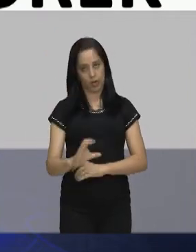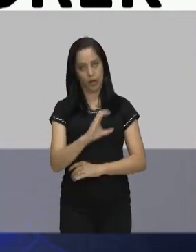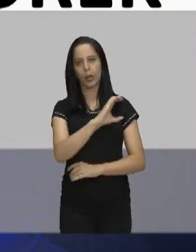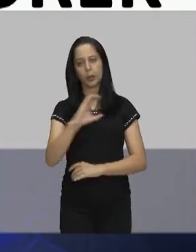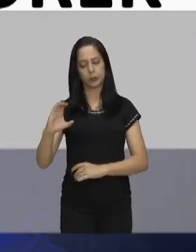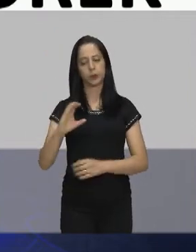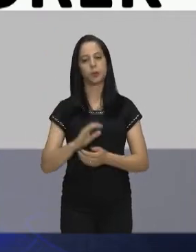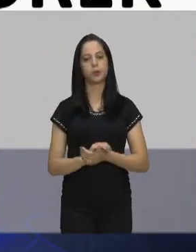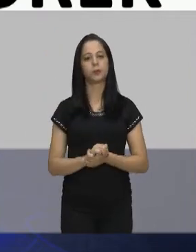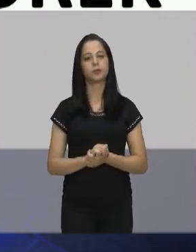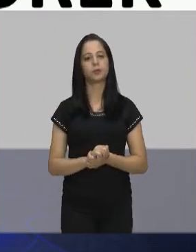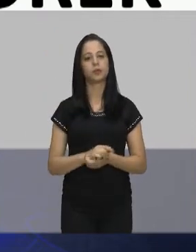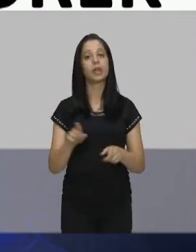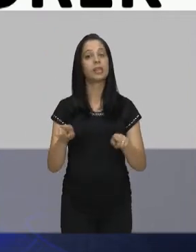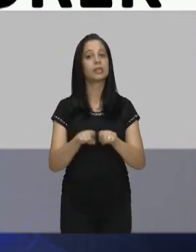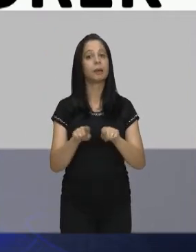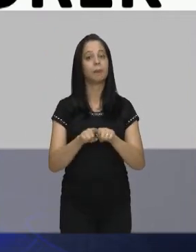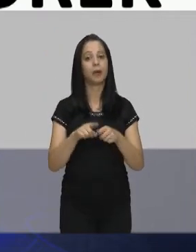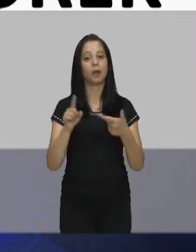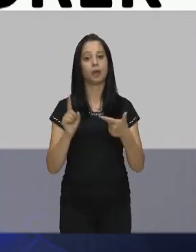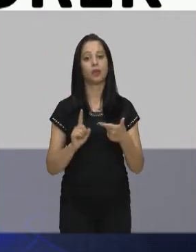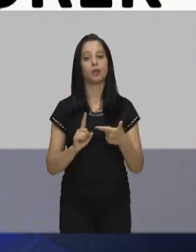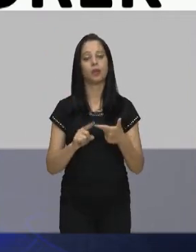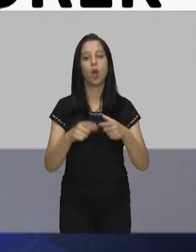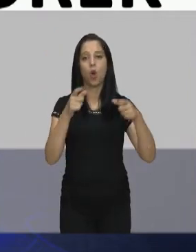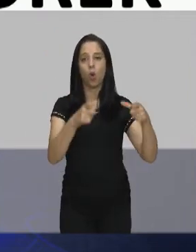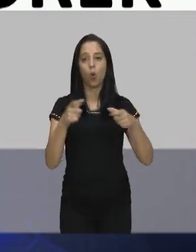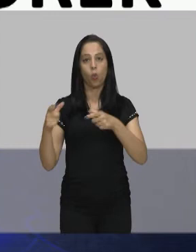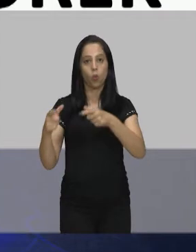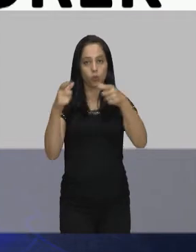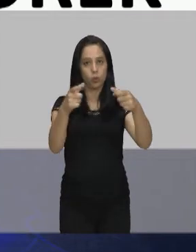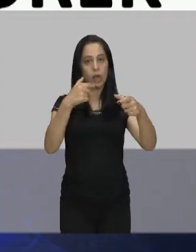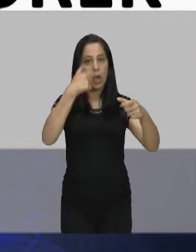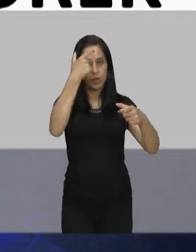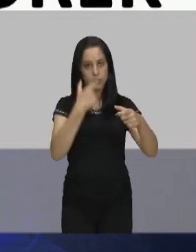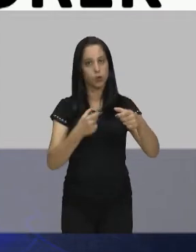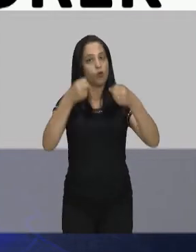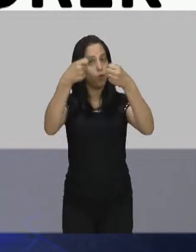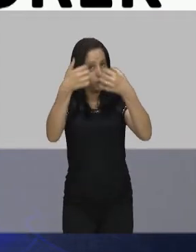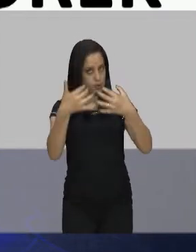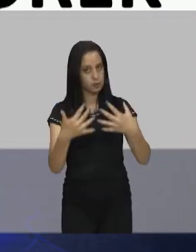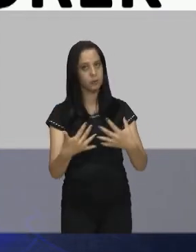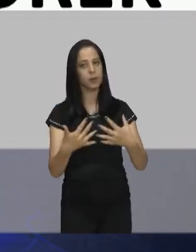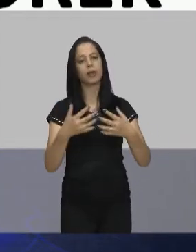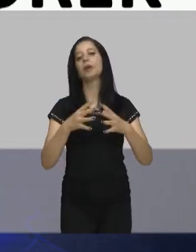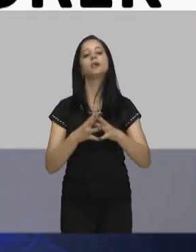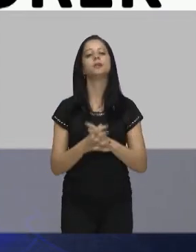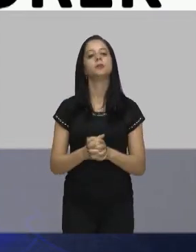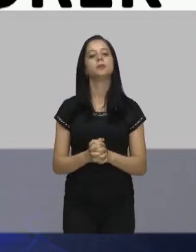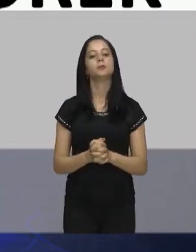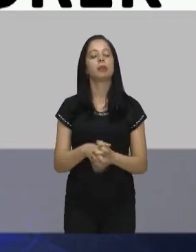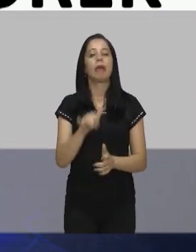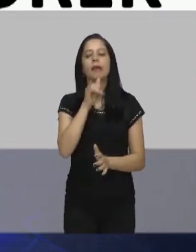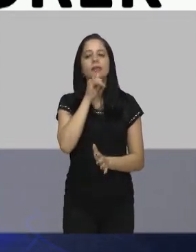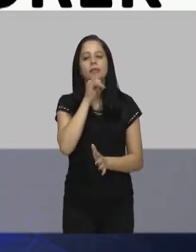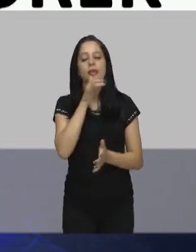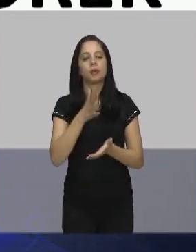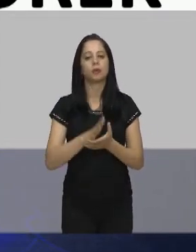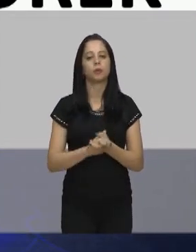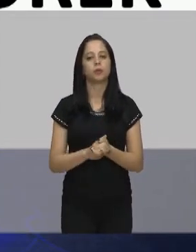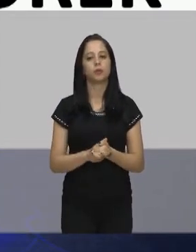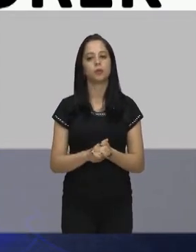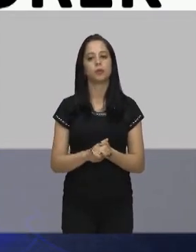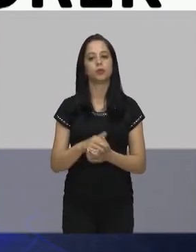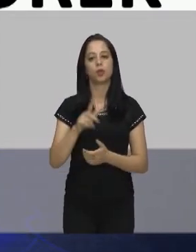Católica. Vou falar aqui um pouquinho desses locais que eu tenho aqui. Por exemplo, Padre